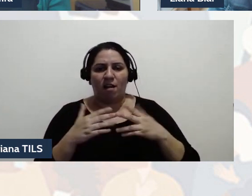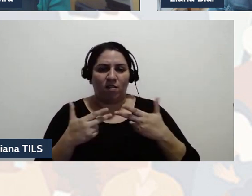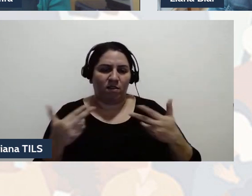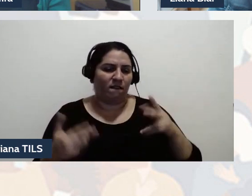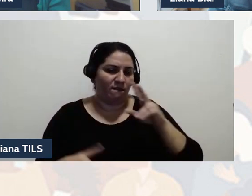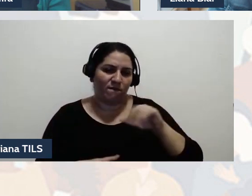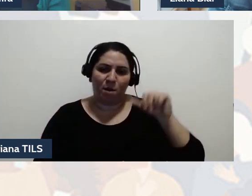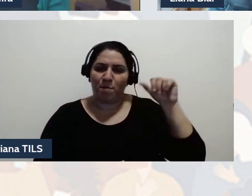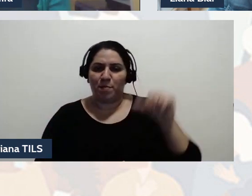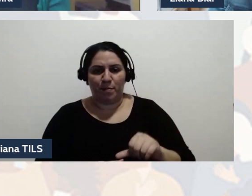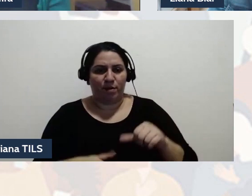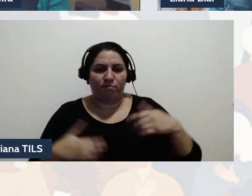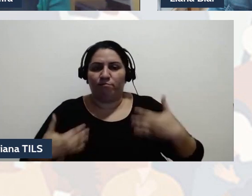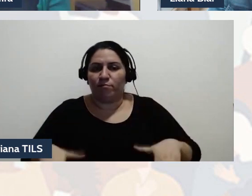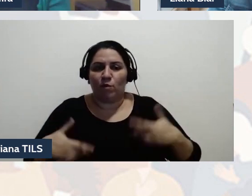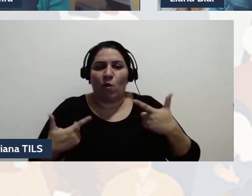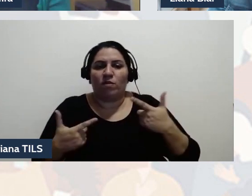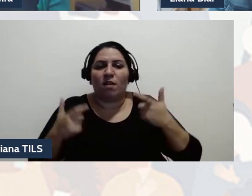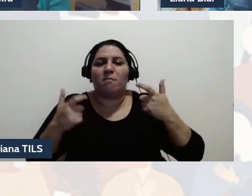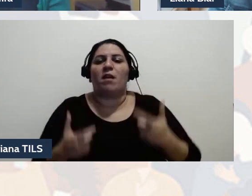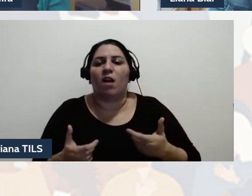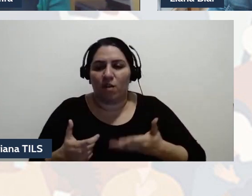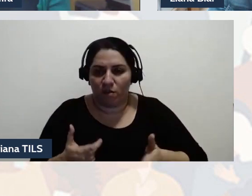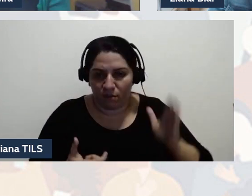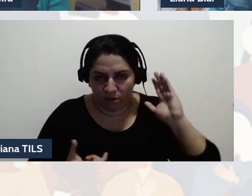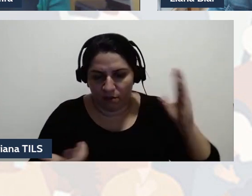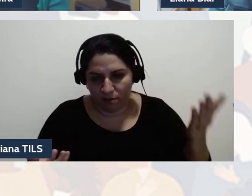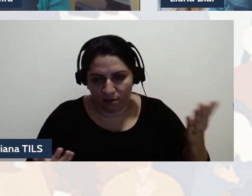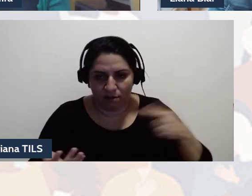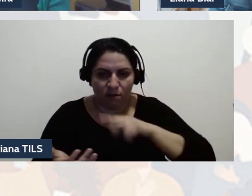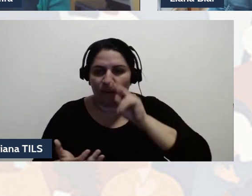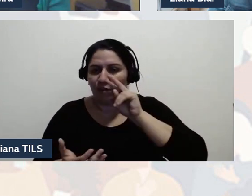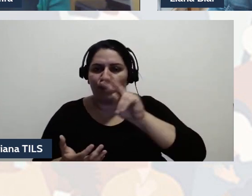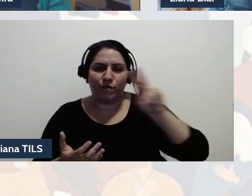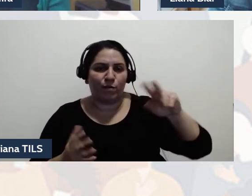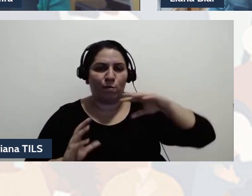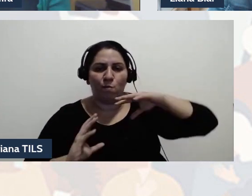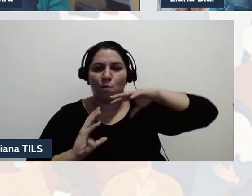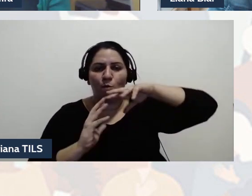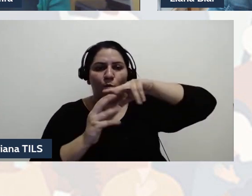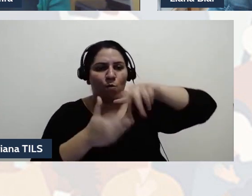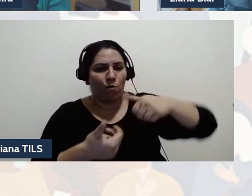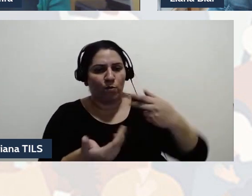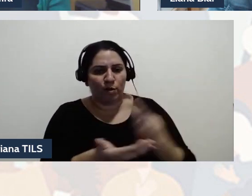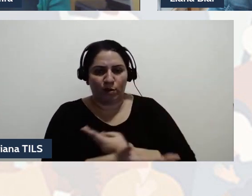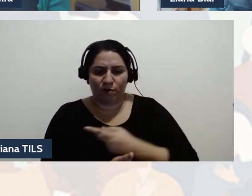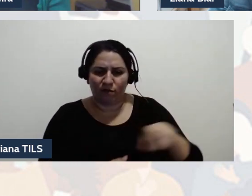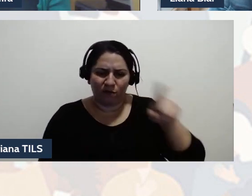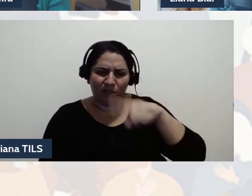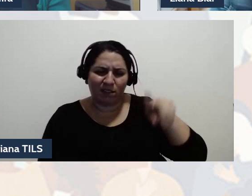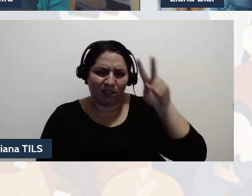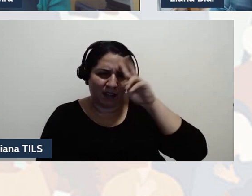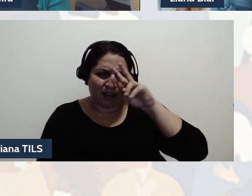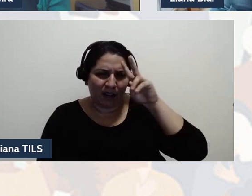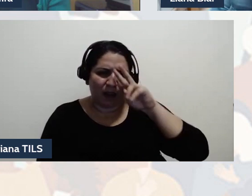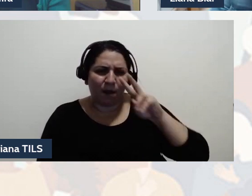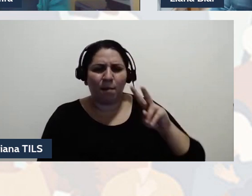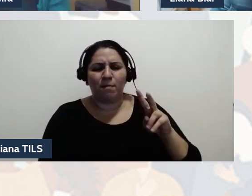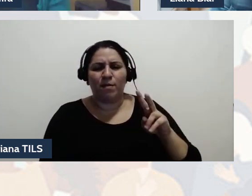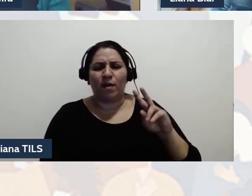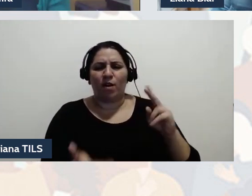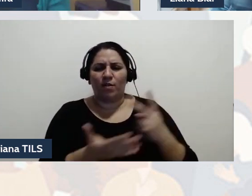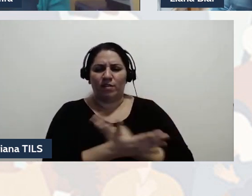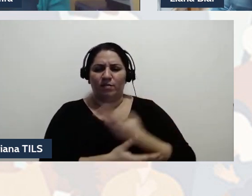lugar para ir, né? Então, a gente viu isso em todo lugar do mundo, né? Não sei se vocês lembram também que uma